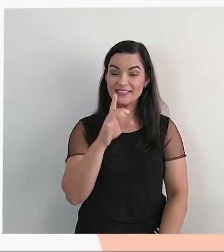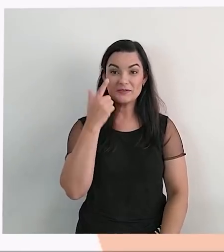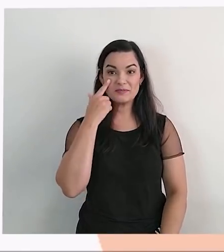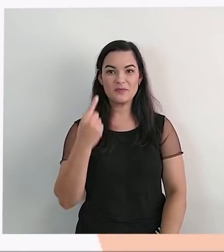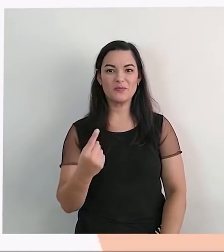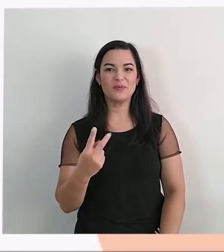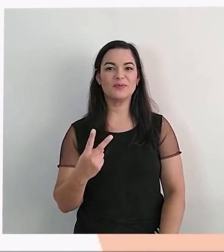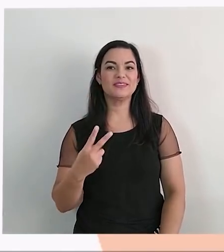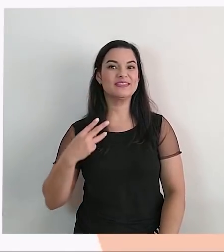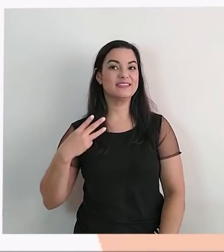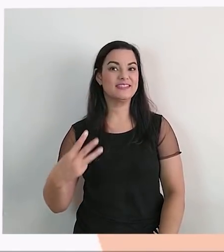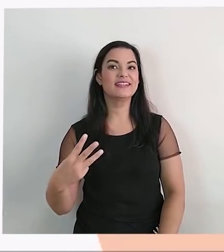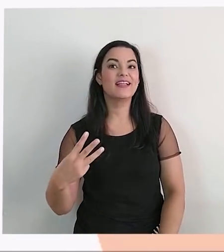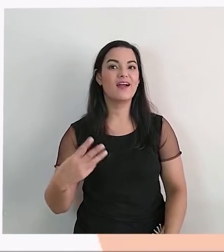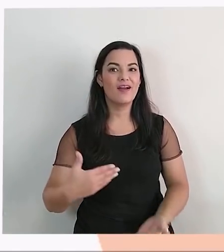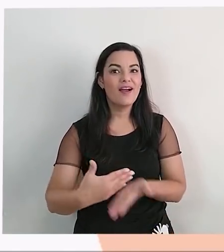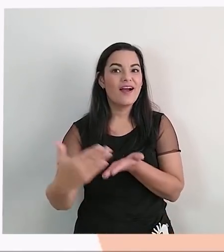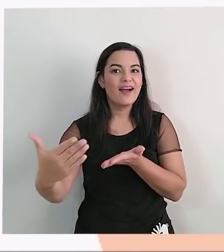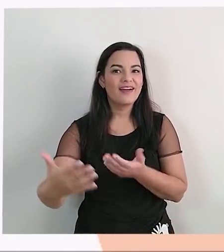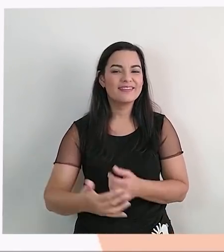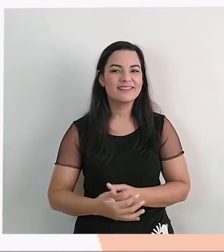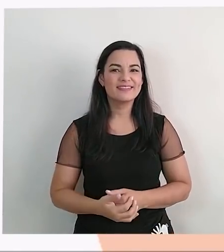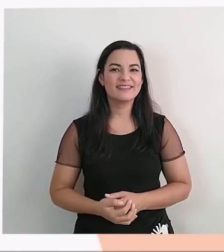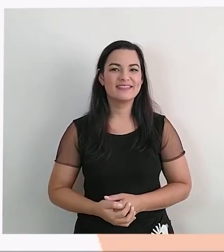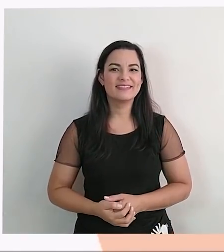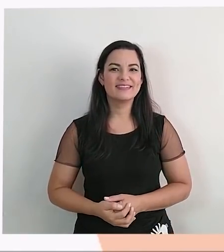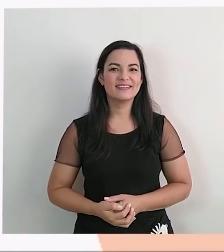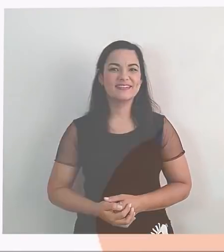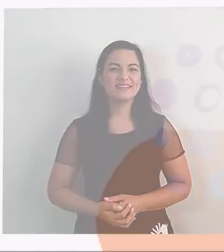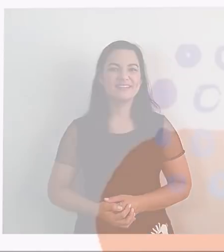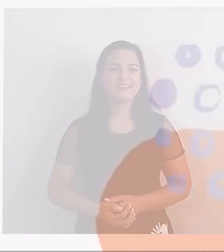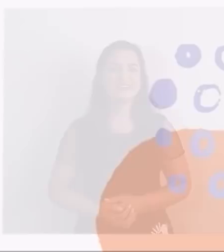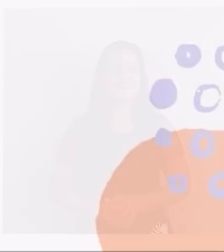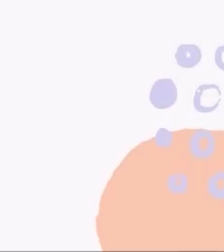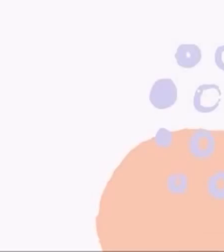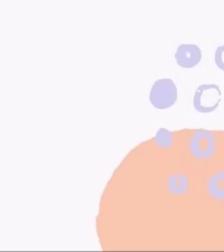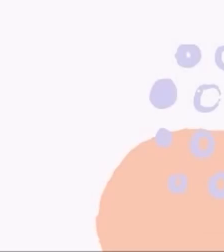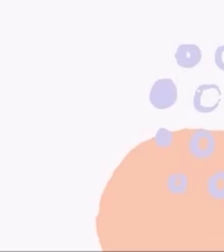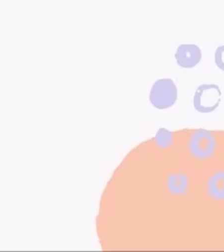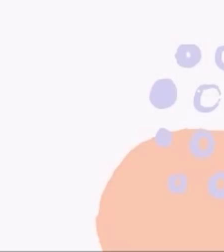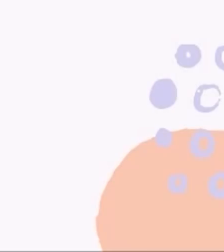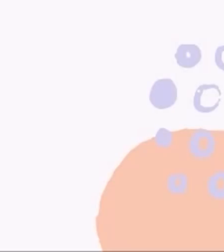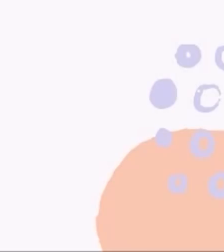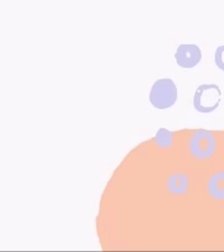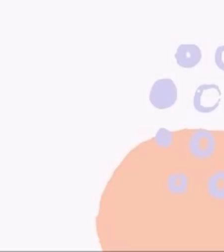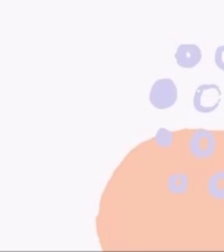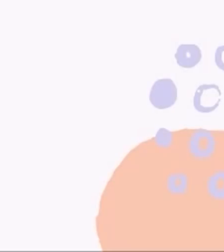imagens. 1, 2, 3.